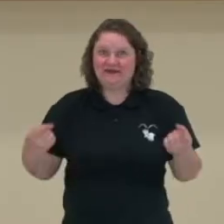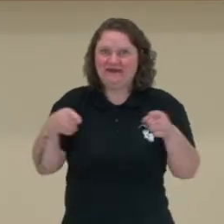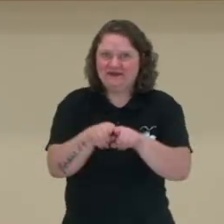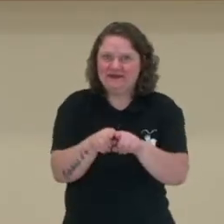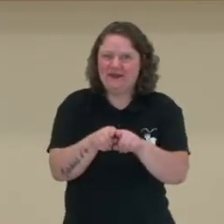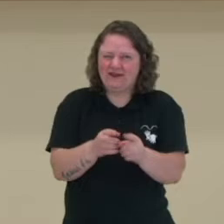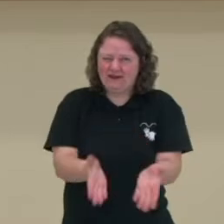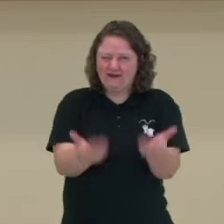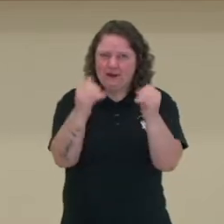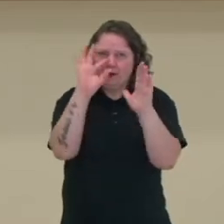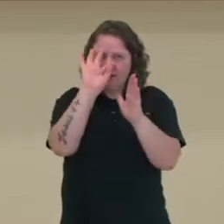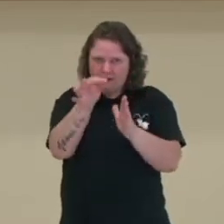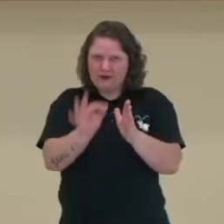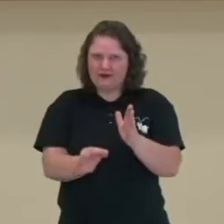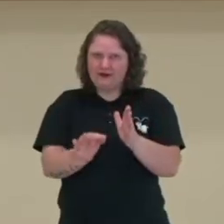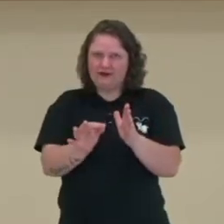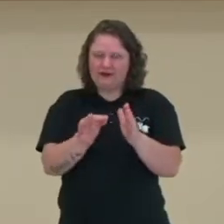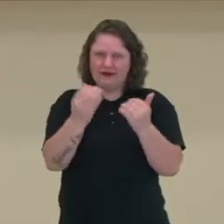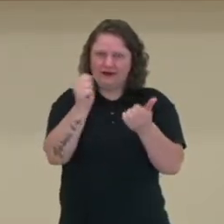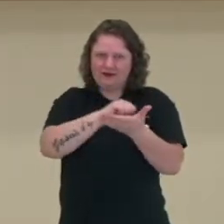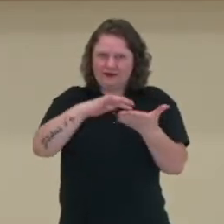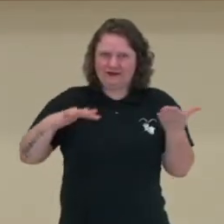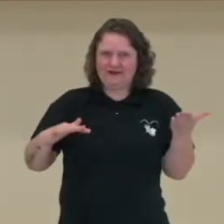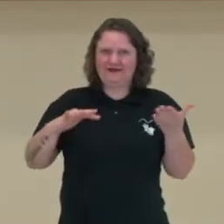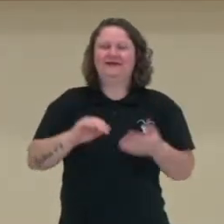Voltei. Bora lá corrigir esta junto conosco.